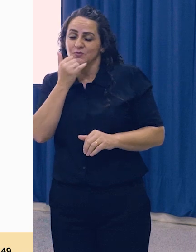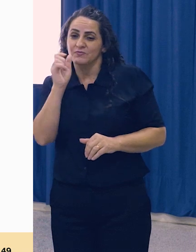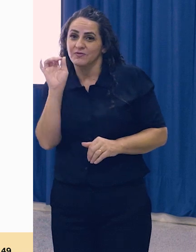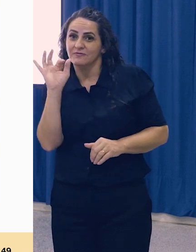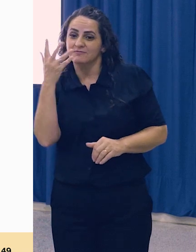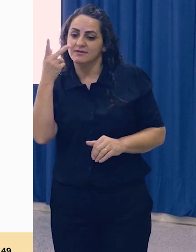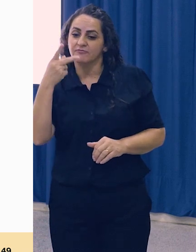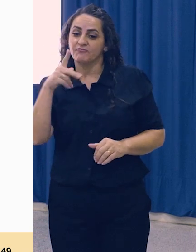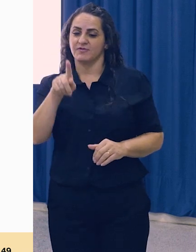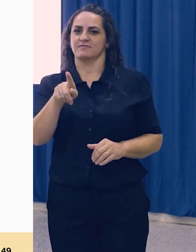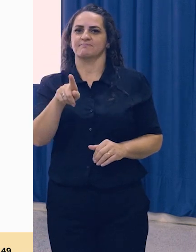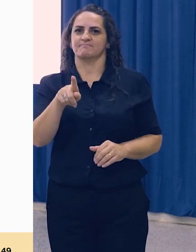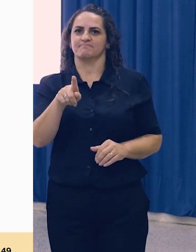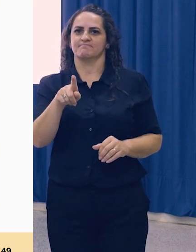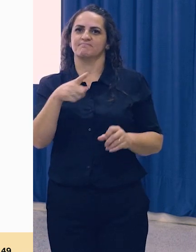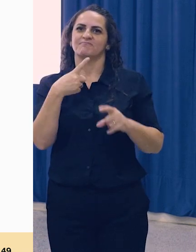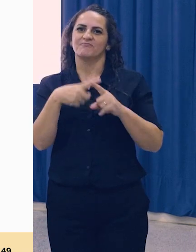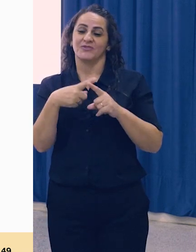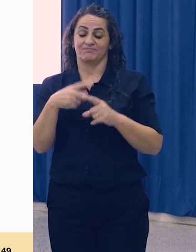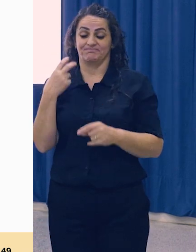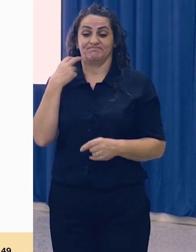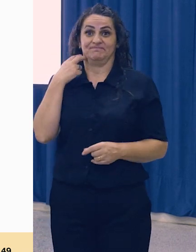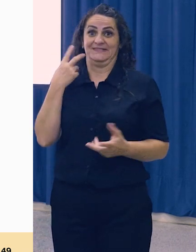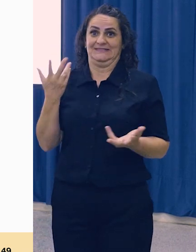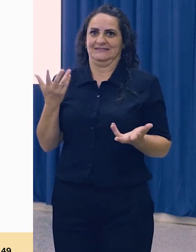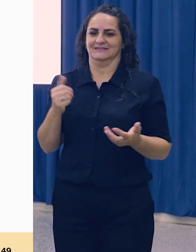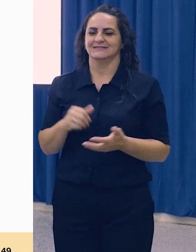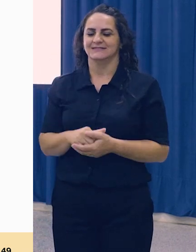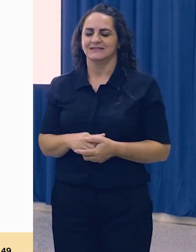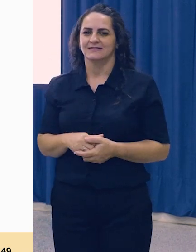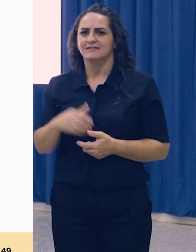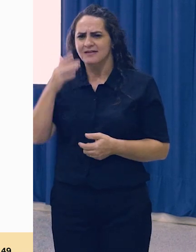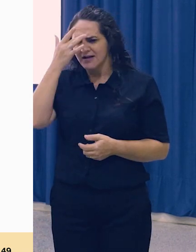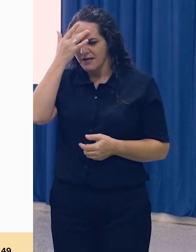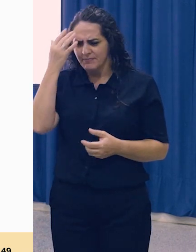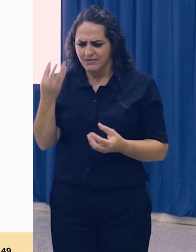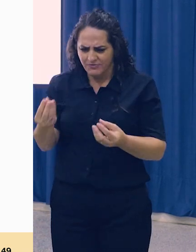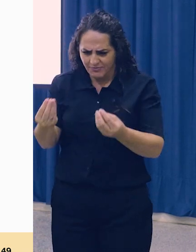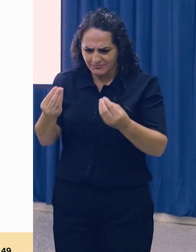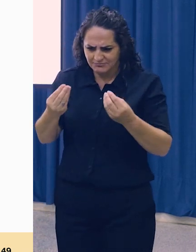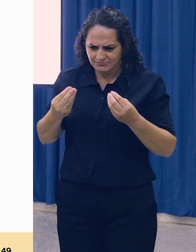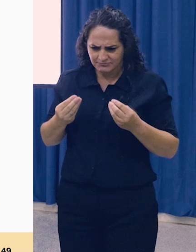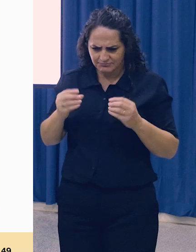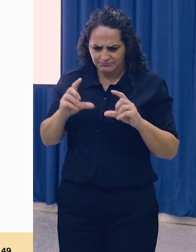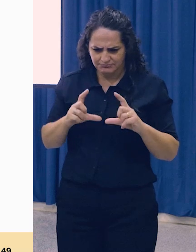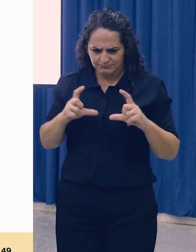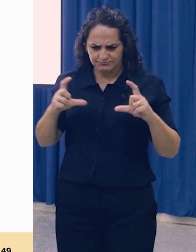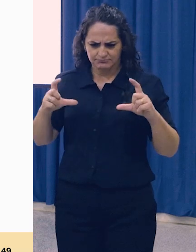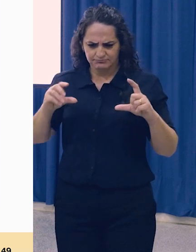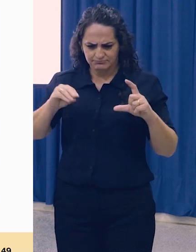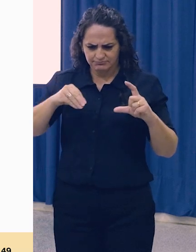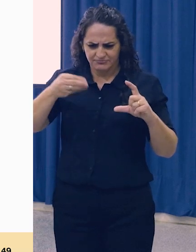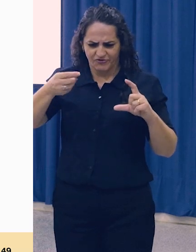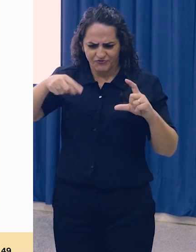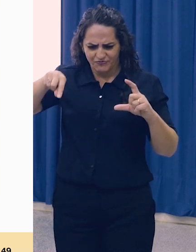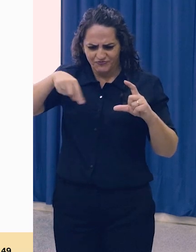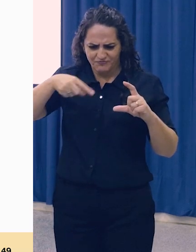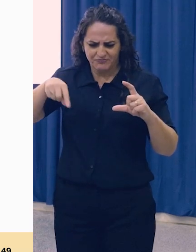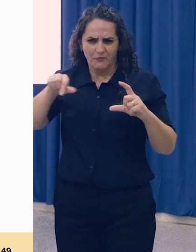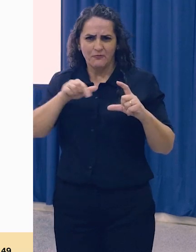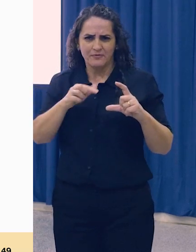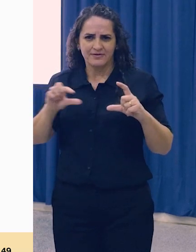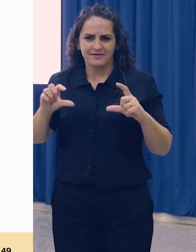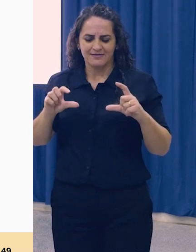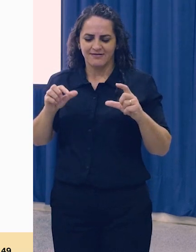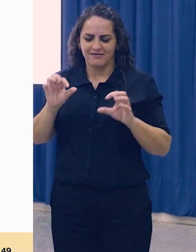você, já que ela é um vampiro, né? Então, o pessoal recebia esse convite especial com a caixinha de música, com as artes